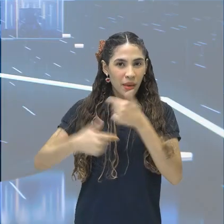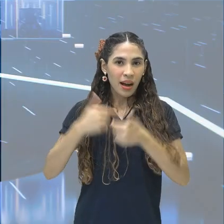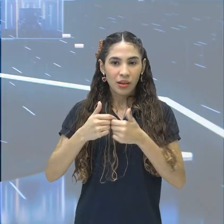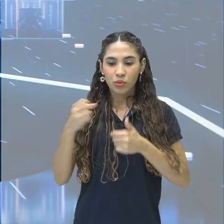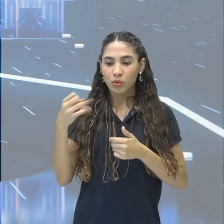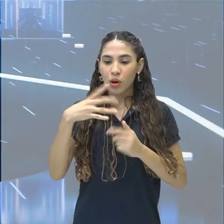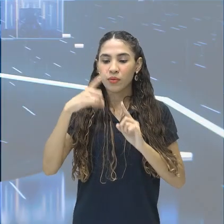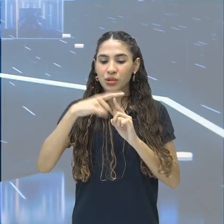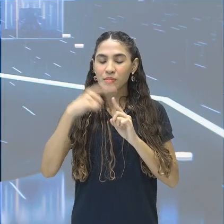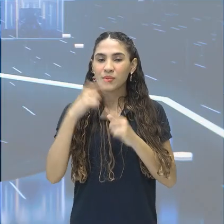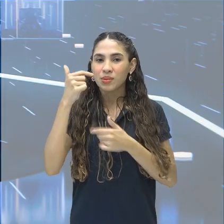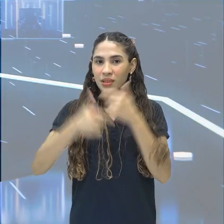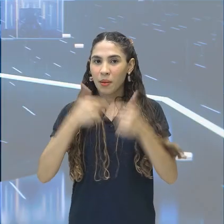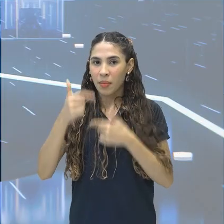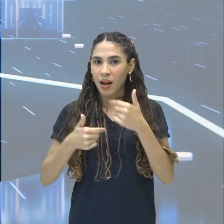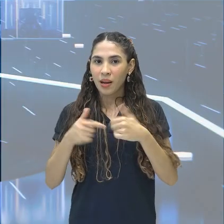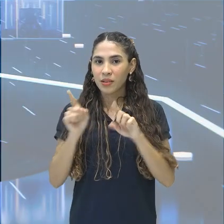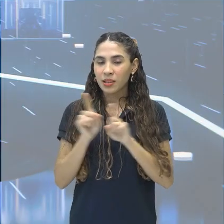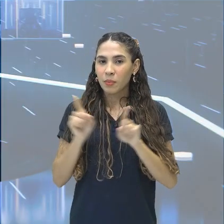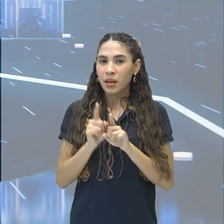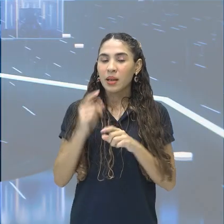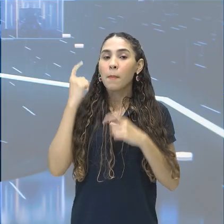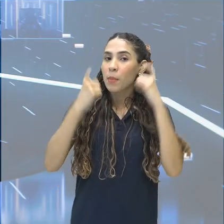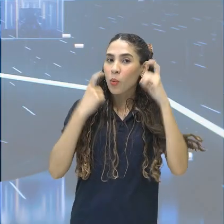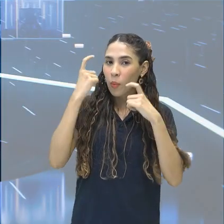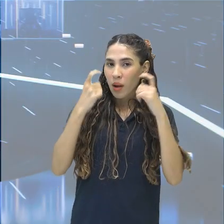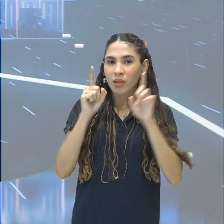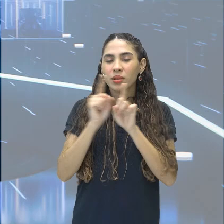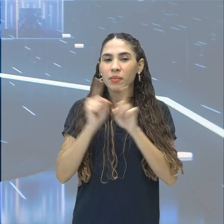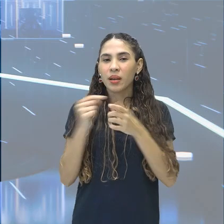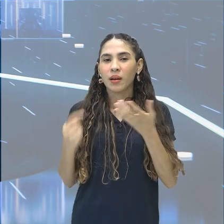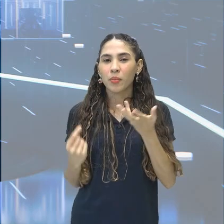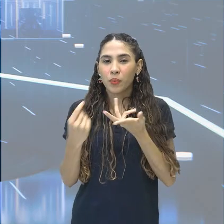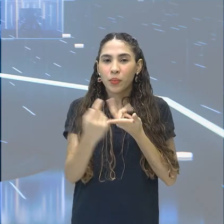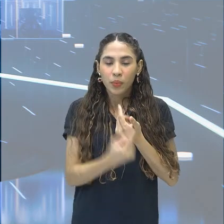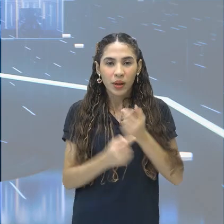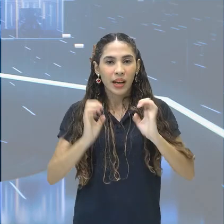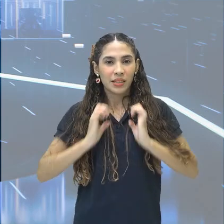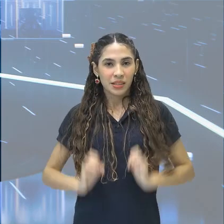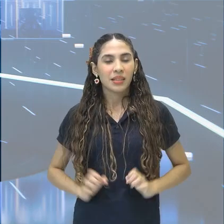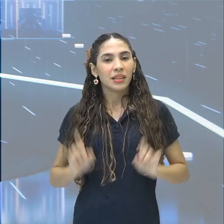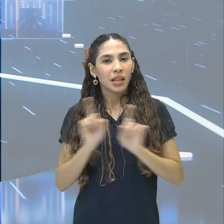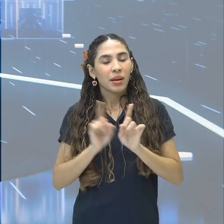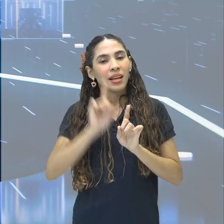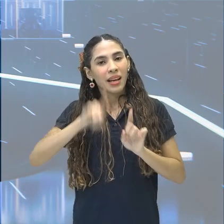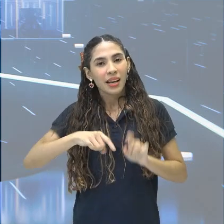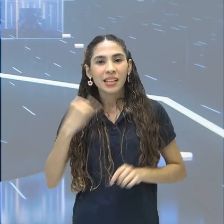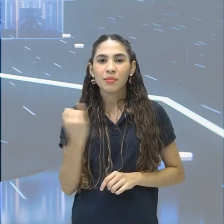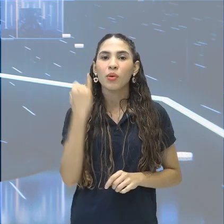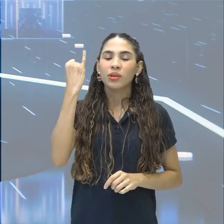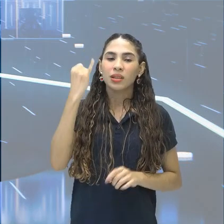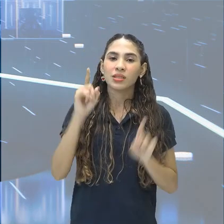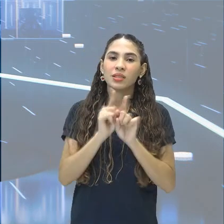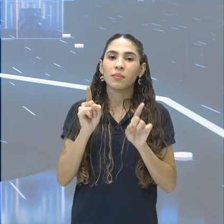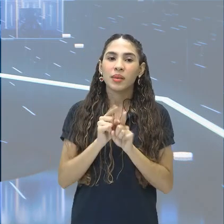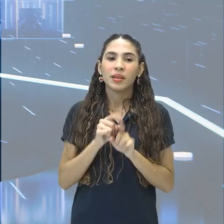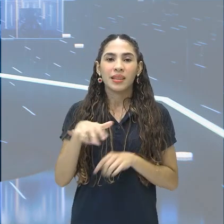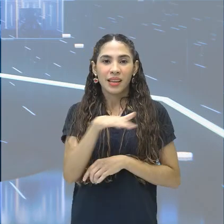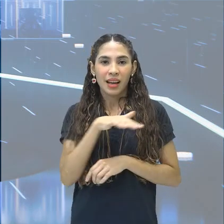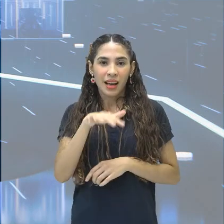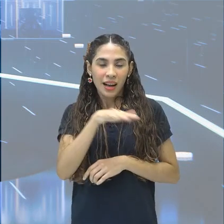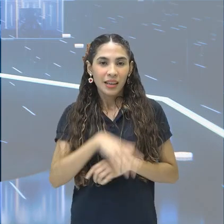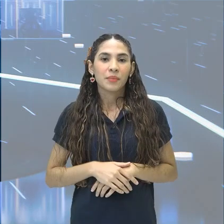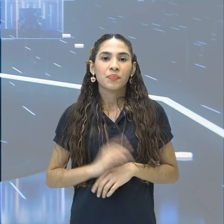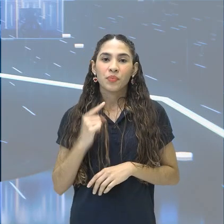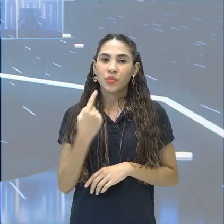nessas novas formas de trabalho e estar preocupado com essas questões éticas também, elas são fundamentais nesse campo